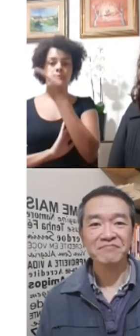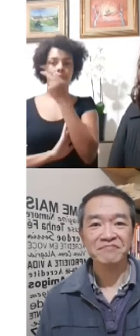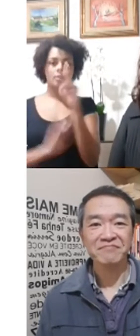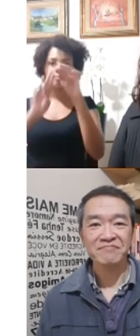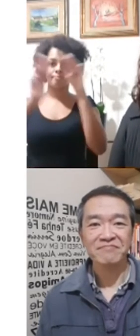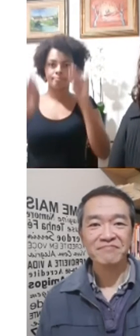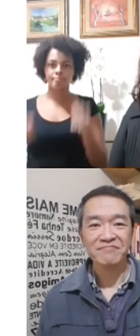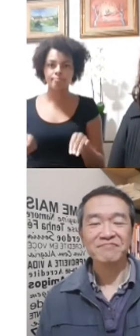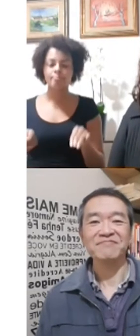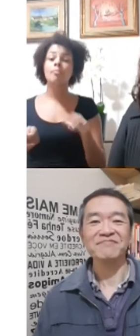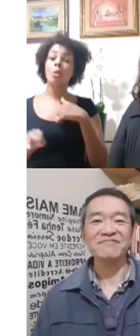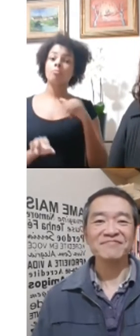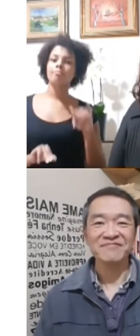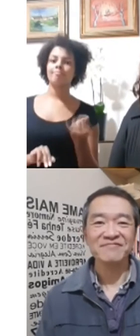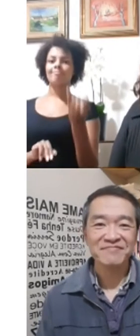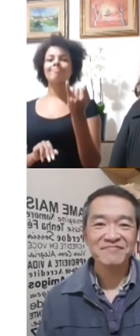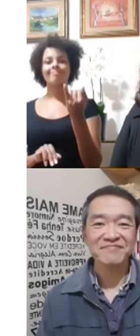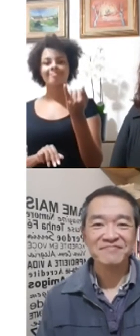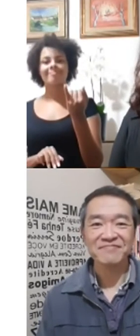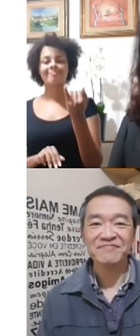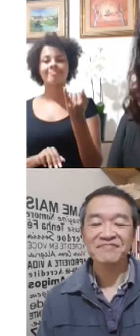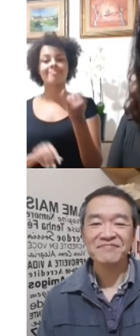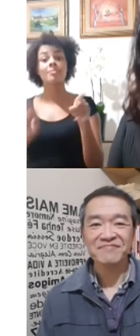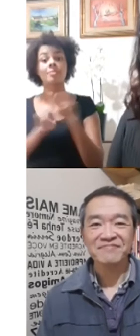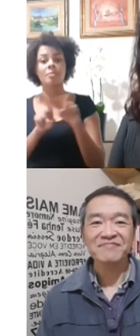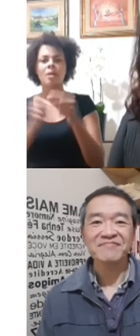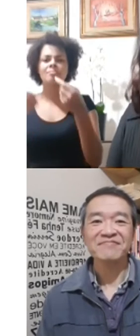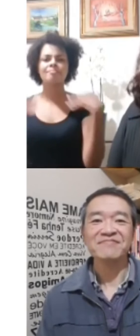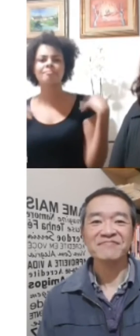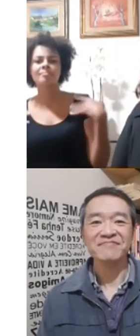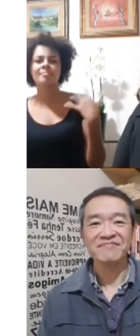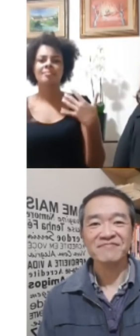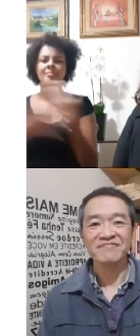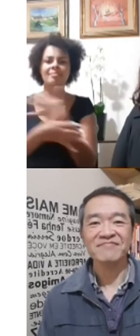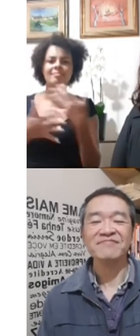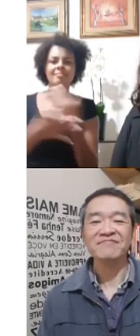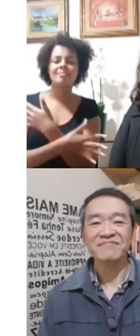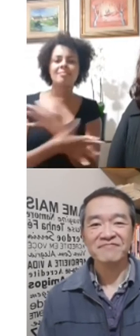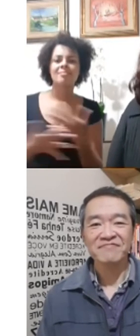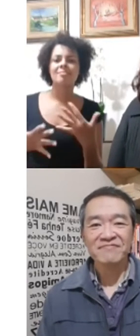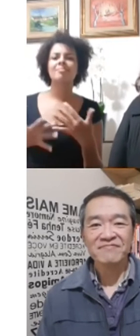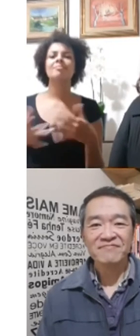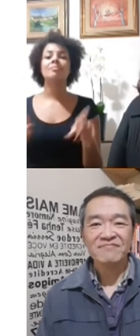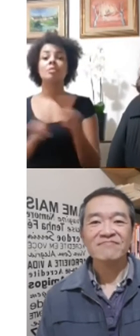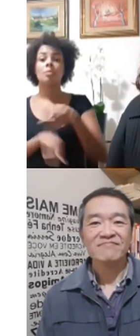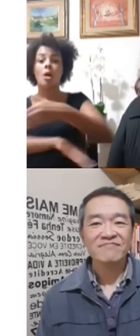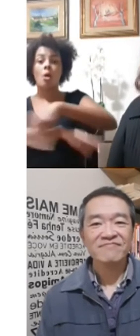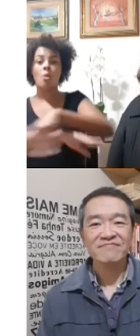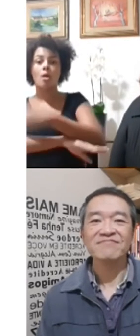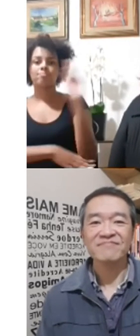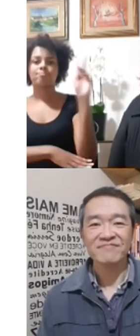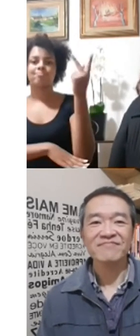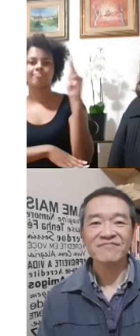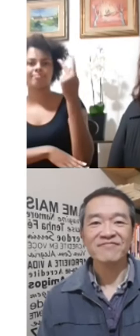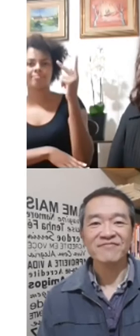aproveitei a sua vinda e a gente também andou no centro da cidade. Nós andamos lá no, na Rua Alfeld, né,